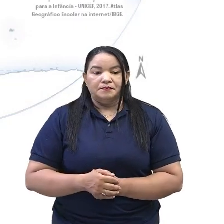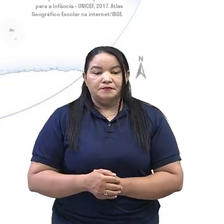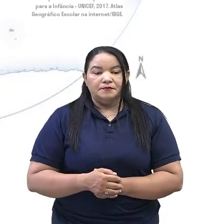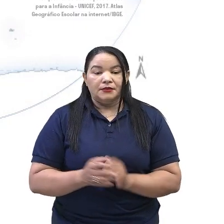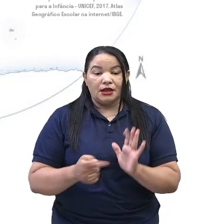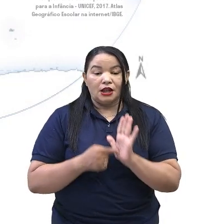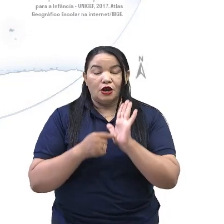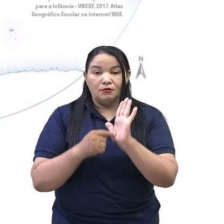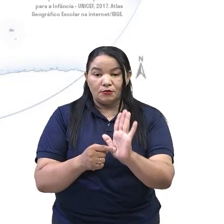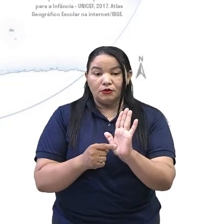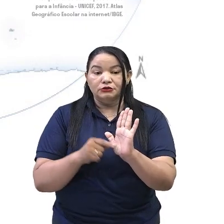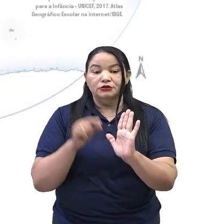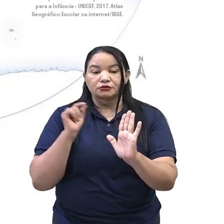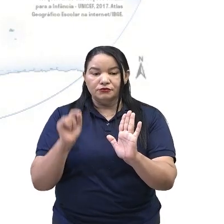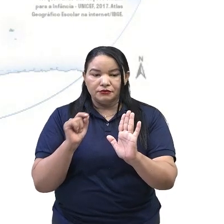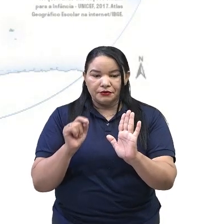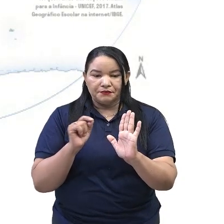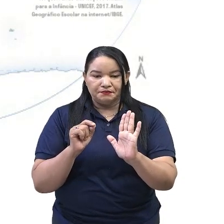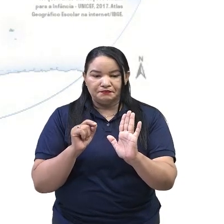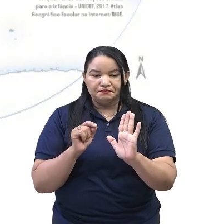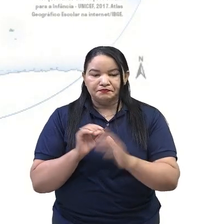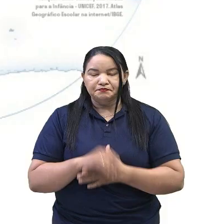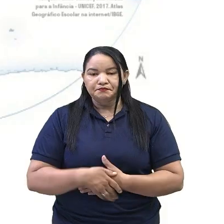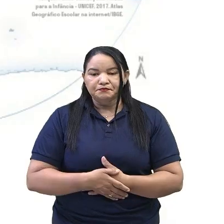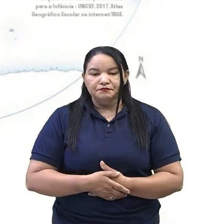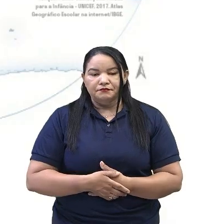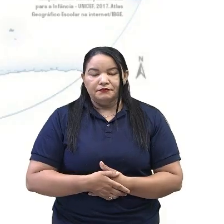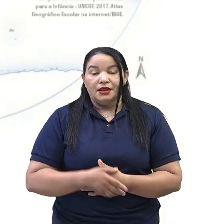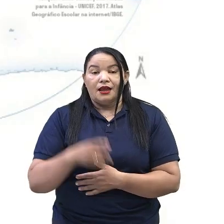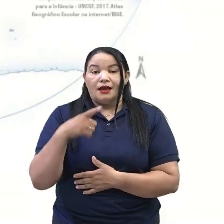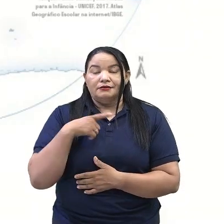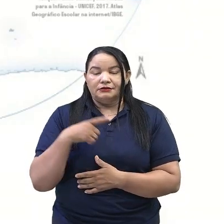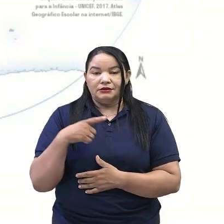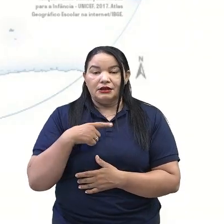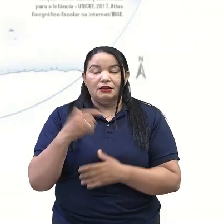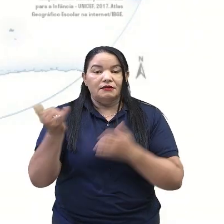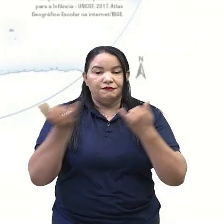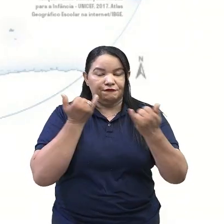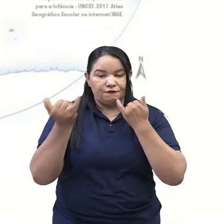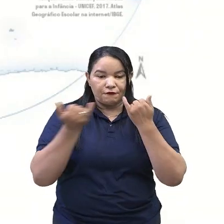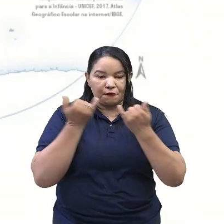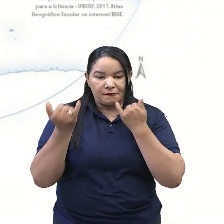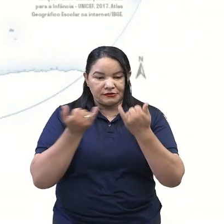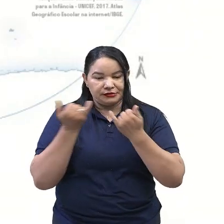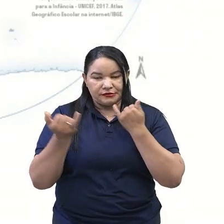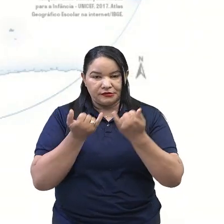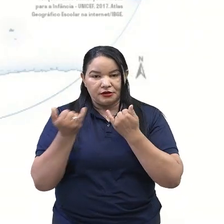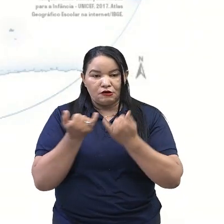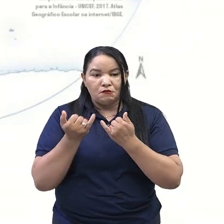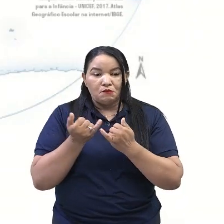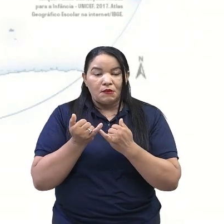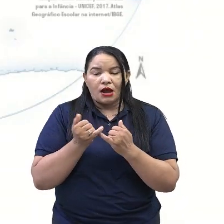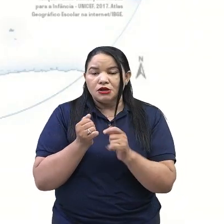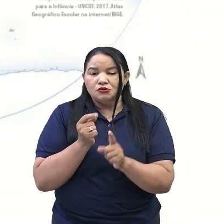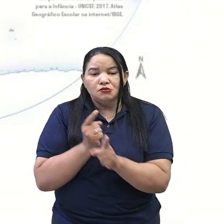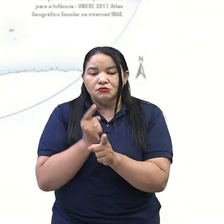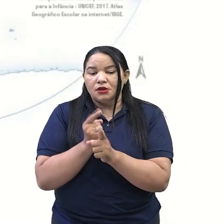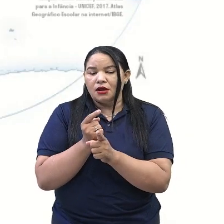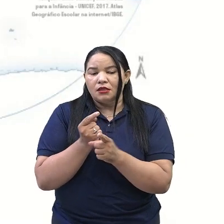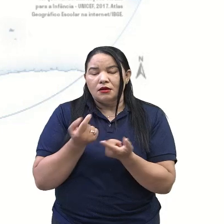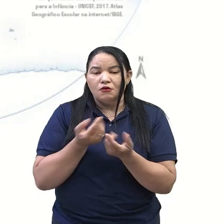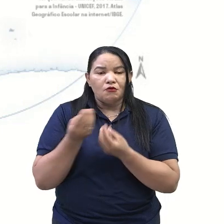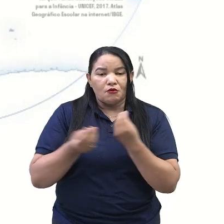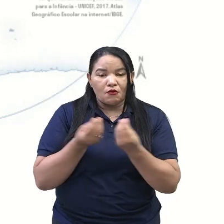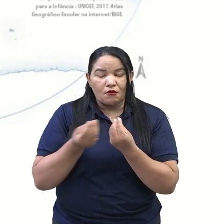indica de onde foi retirada ali a informação para eu elaborar o meu mapa,